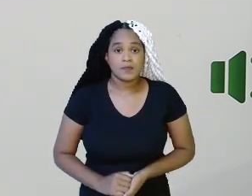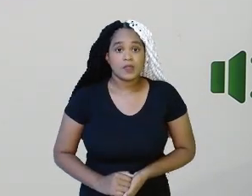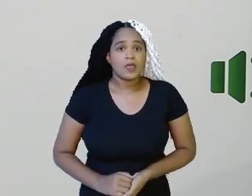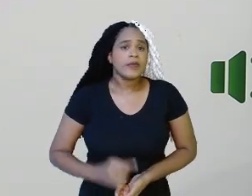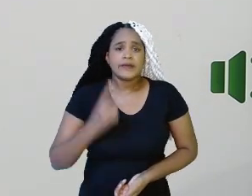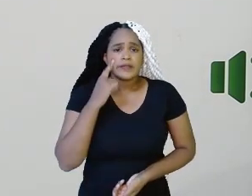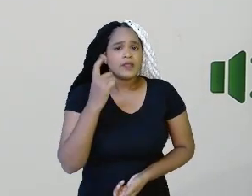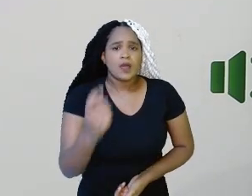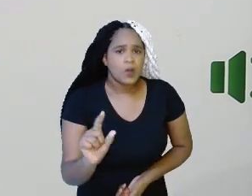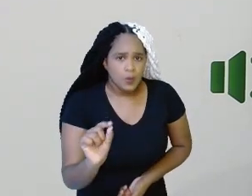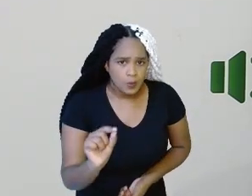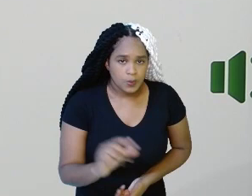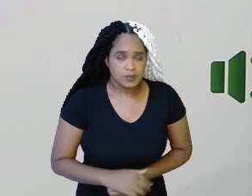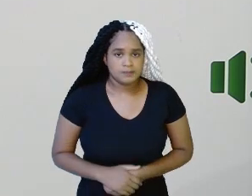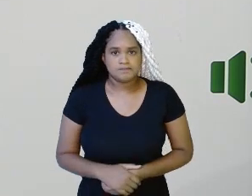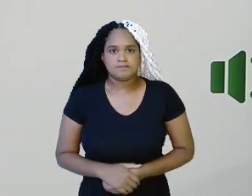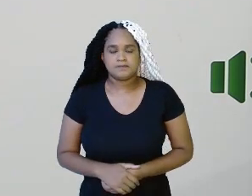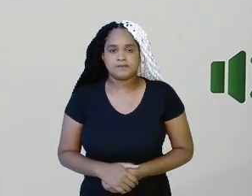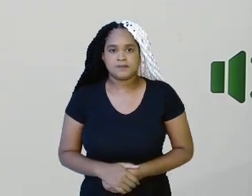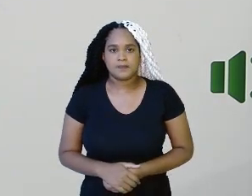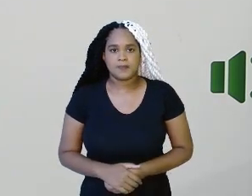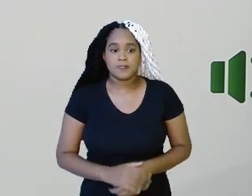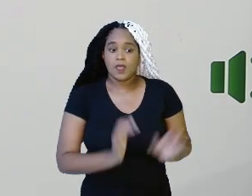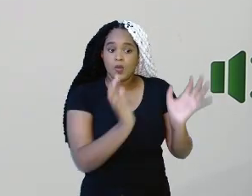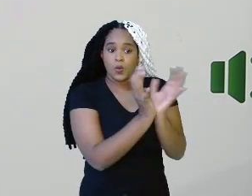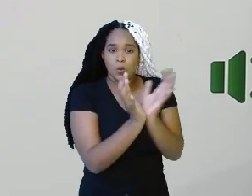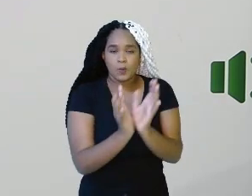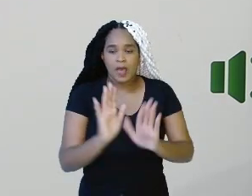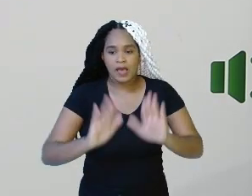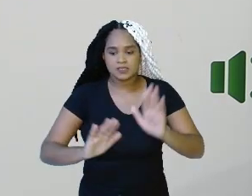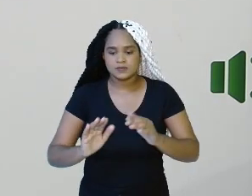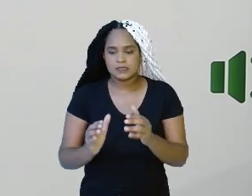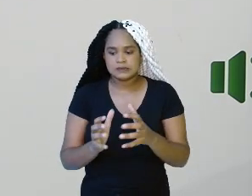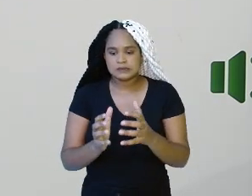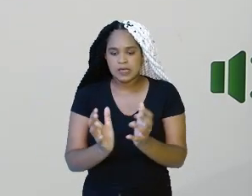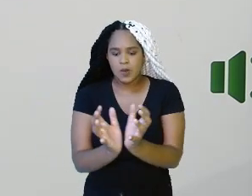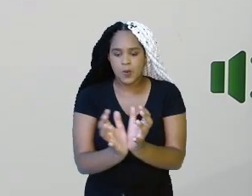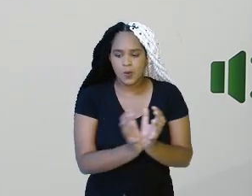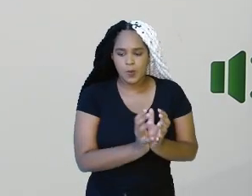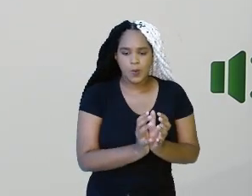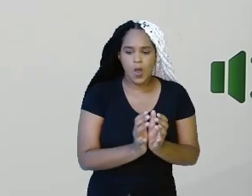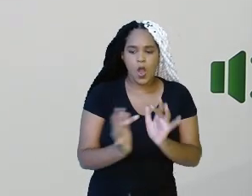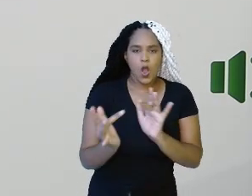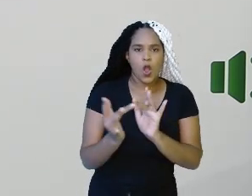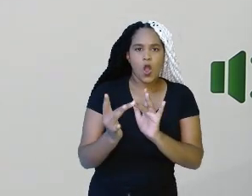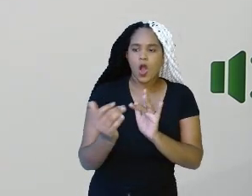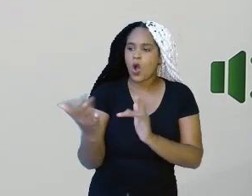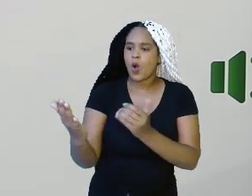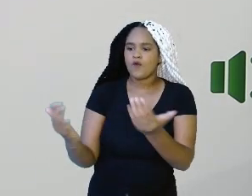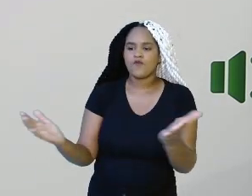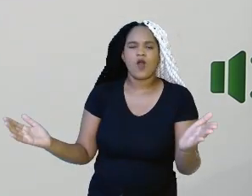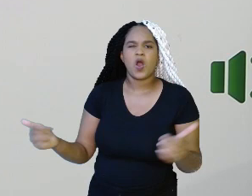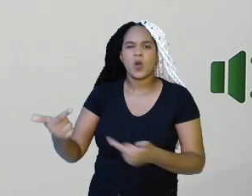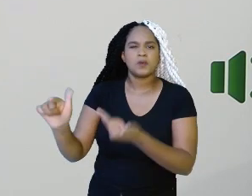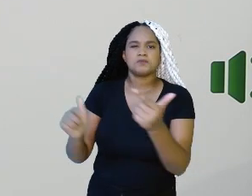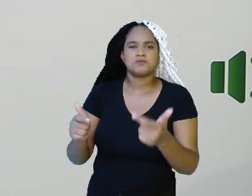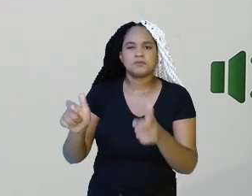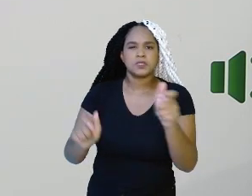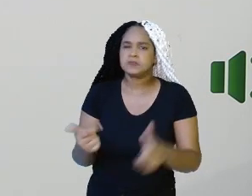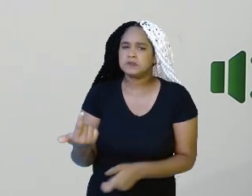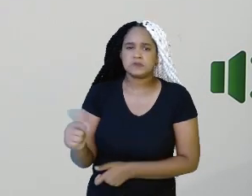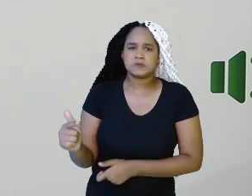deles preferem tratar, se são tribos mais fechadas, que tem tribos que têm pouco contato com o público, né, com